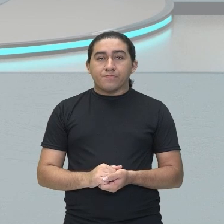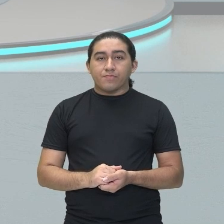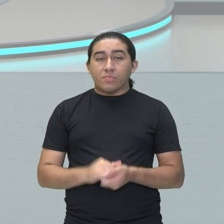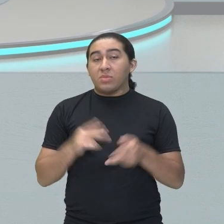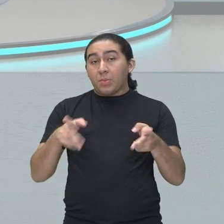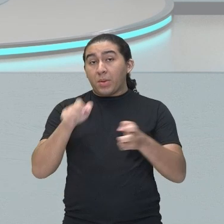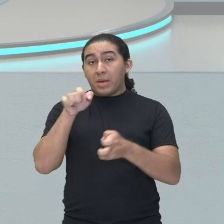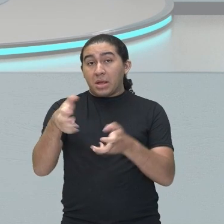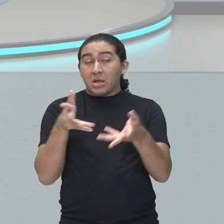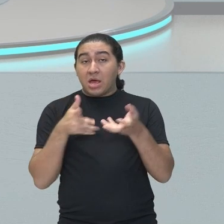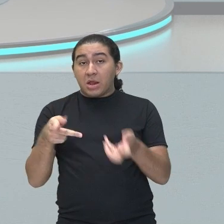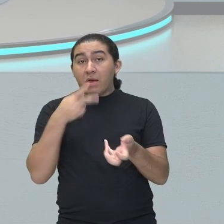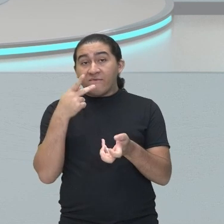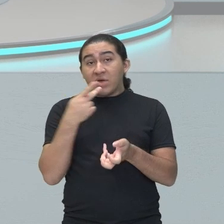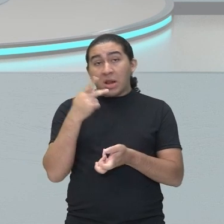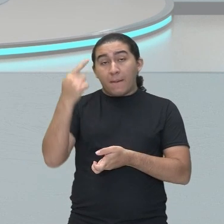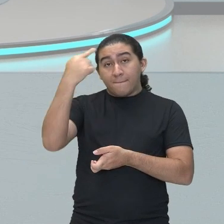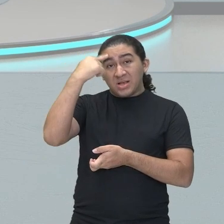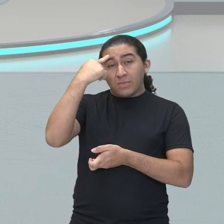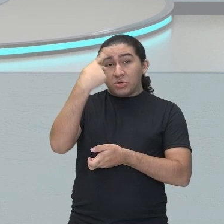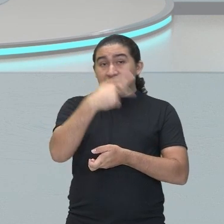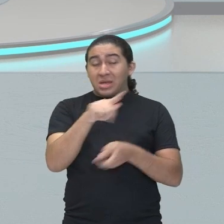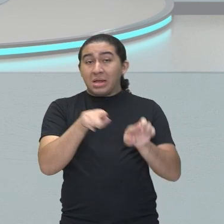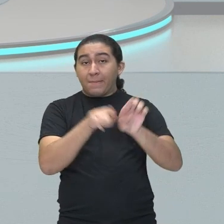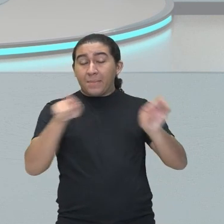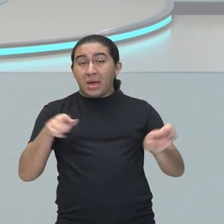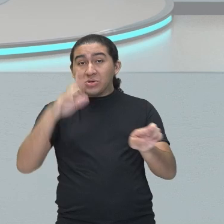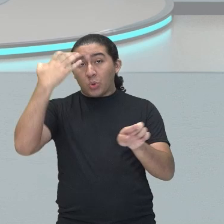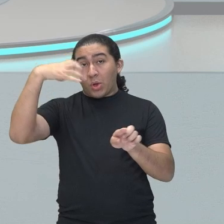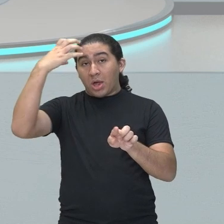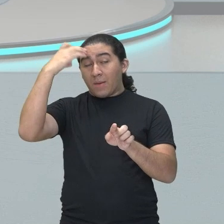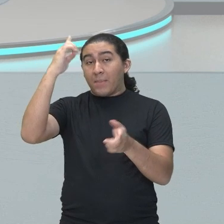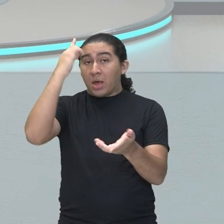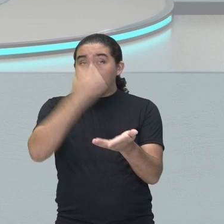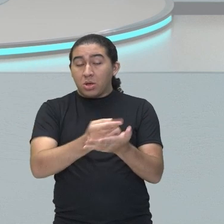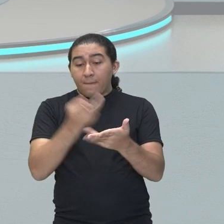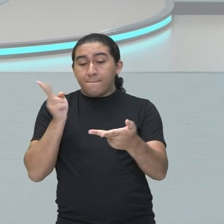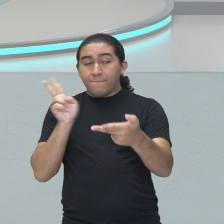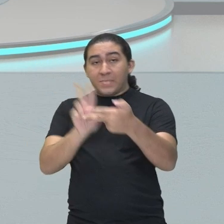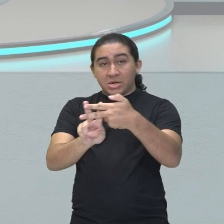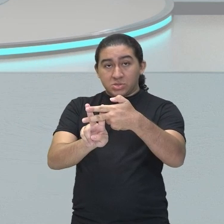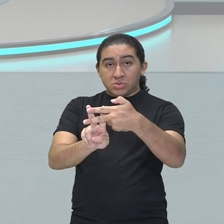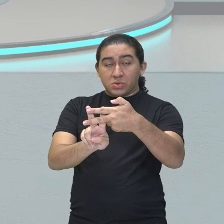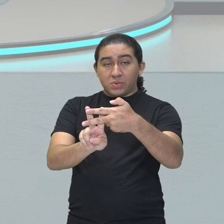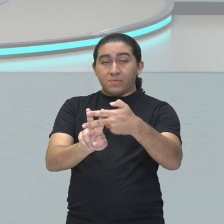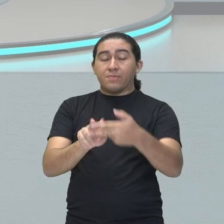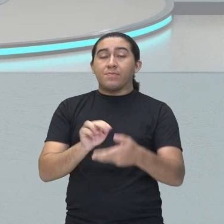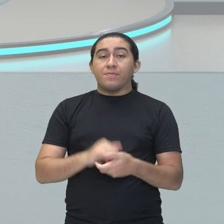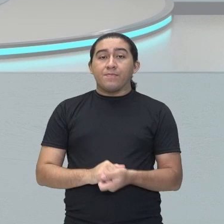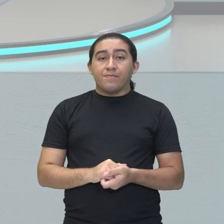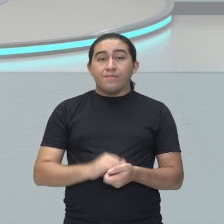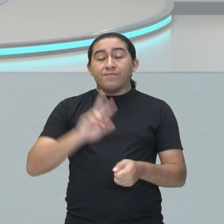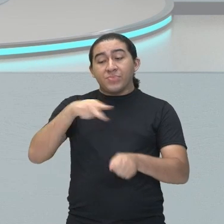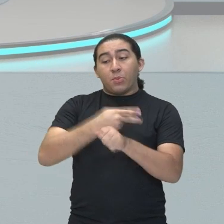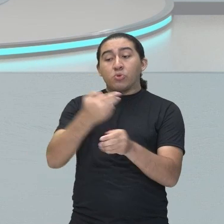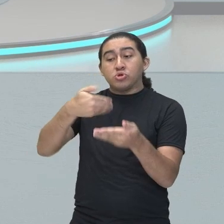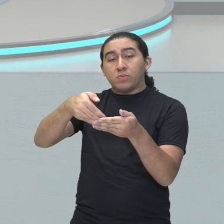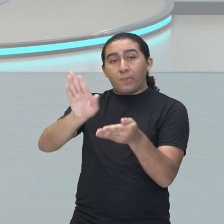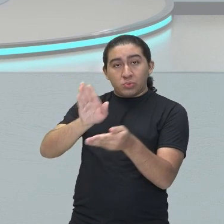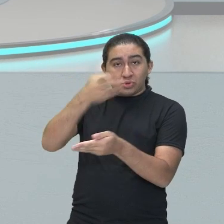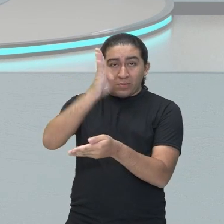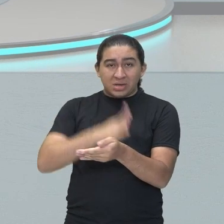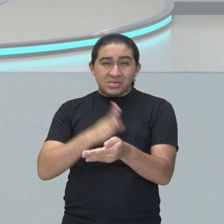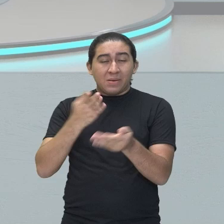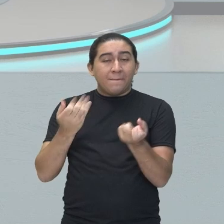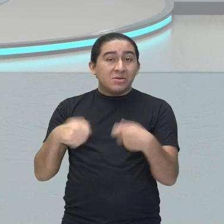ele falando o que ele pensava, ele foi preso, ele foi para o degredo, ele foi expulso do Brasil, ele teve que ficar